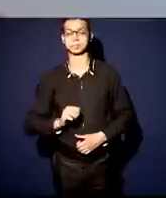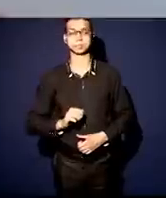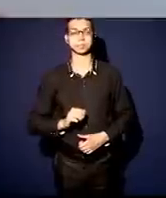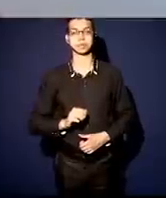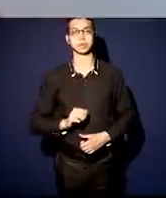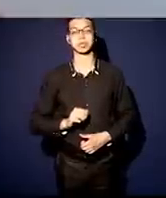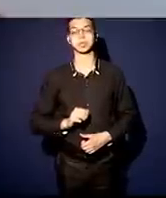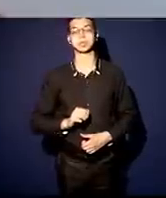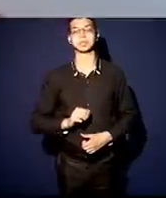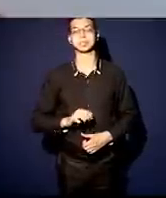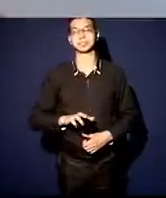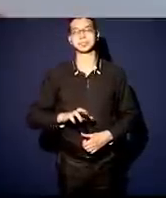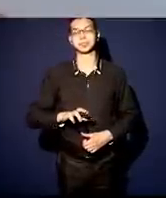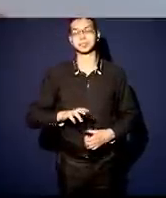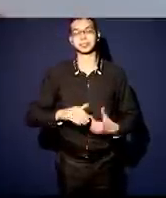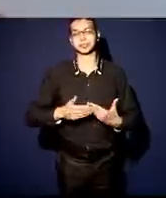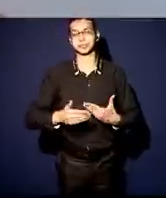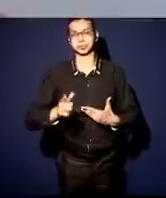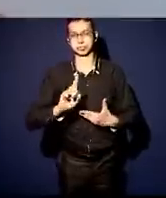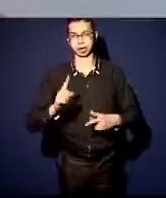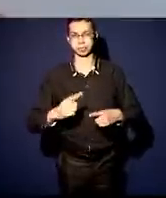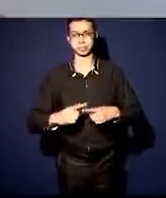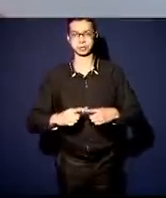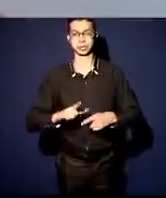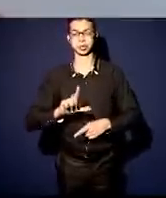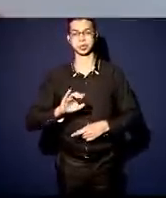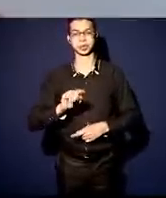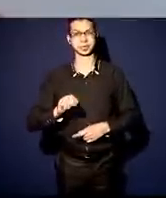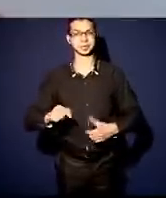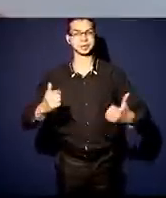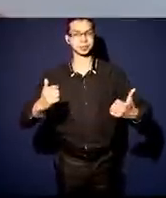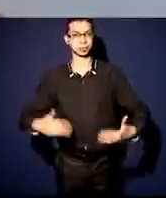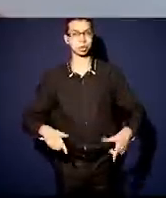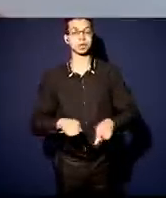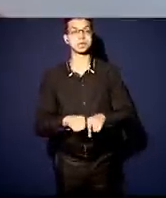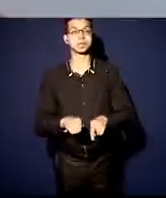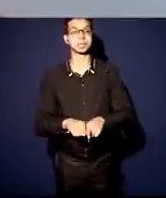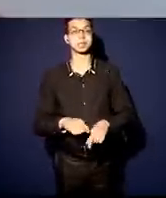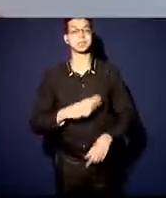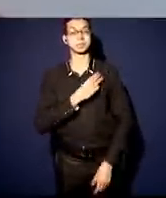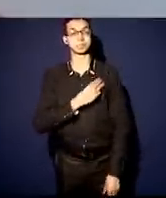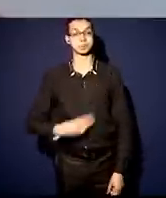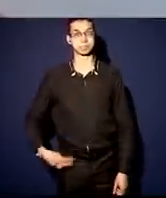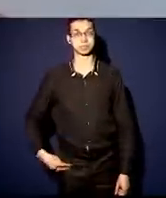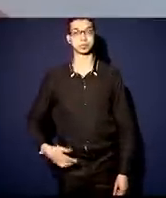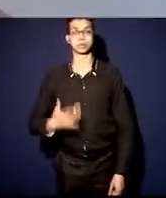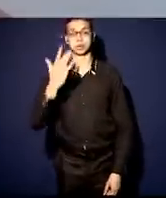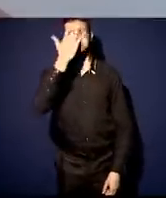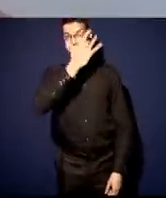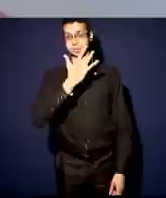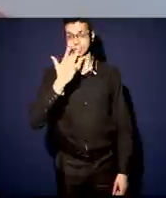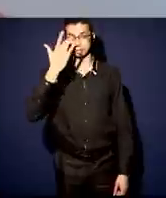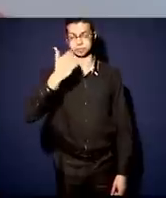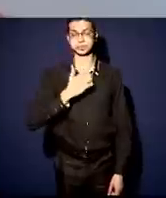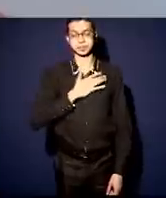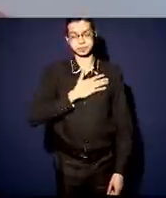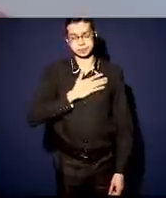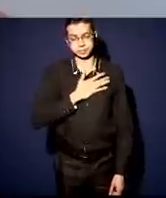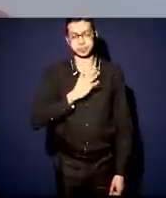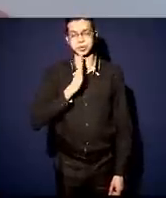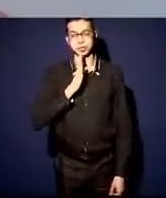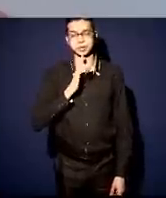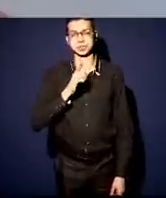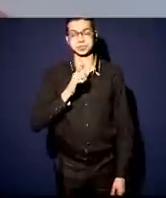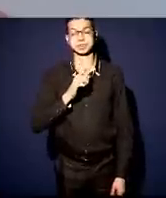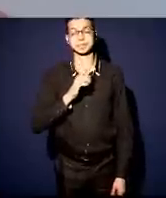Luiz falou. Até o ministro Haddad, é um prazer tê-lo na audiência, foi